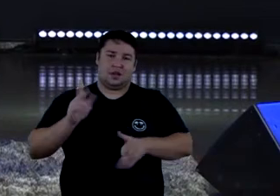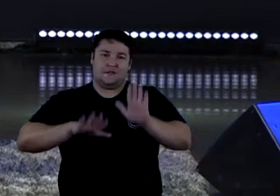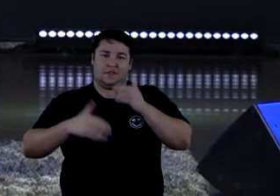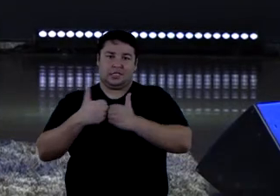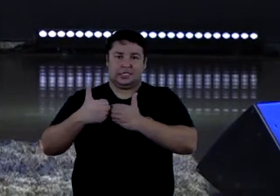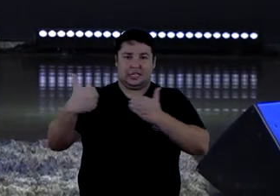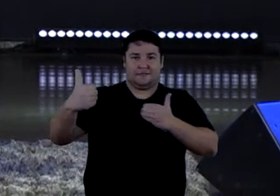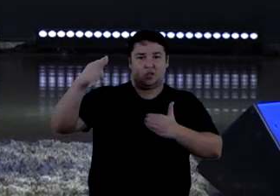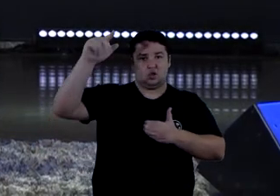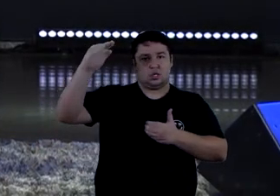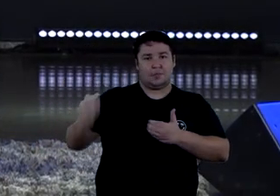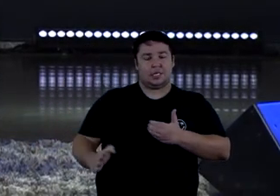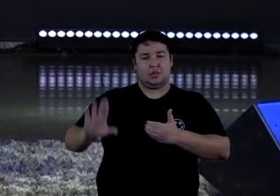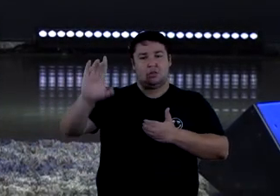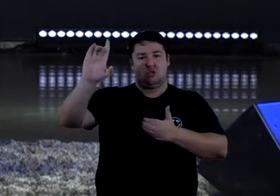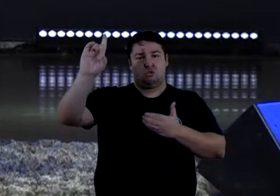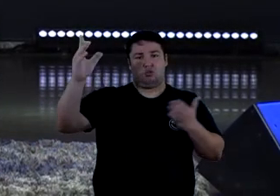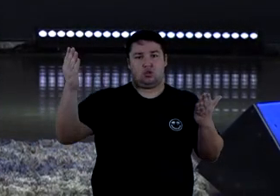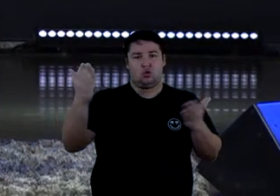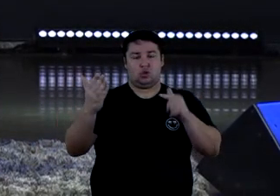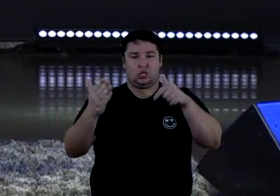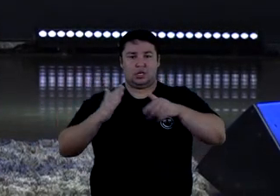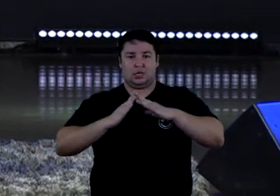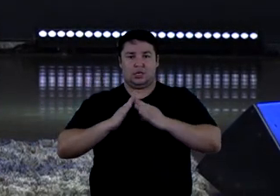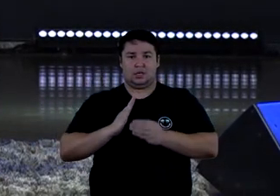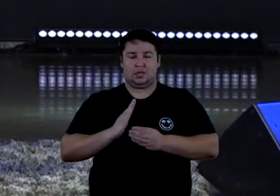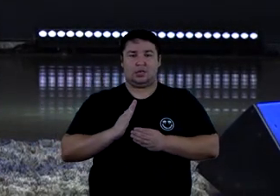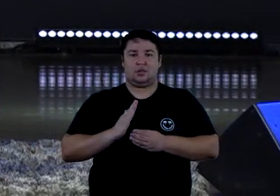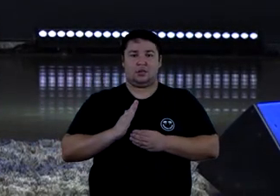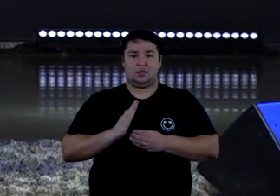afastou da presença de Deus e hoje você está aqui nessa casa.